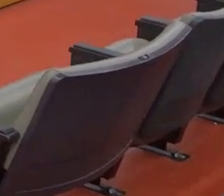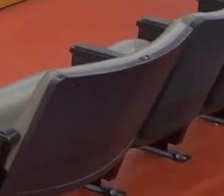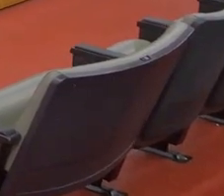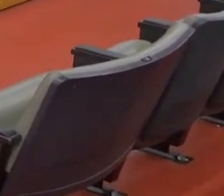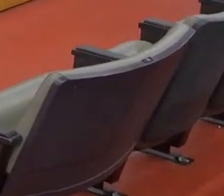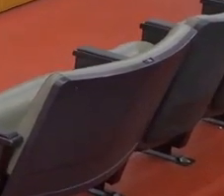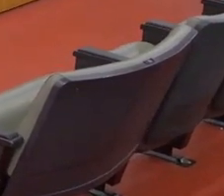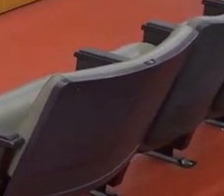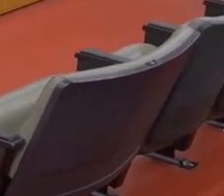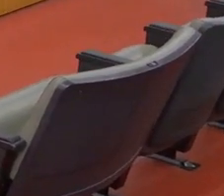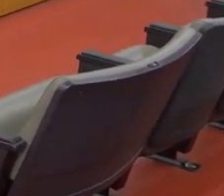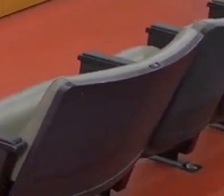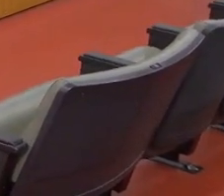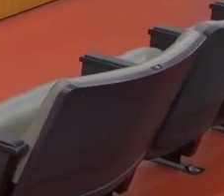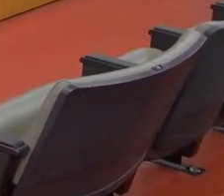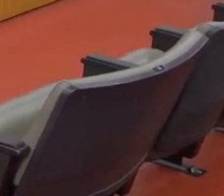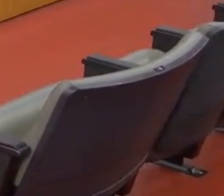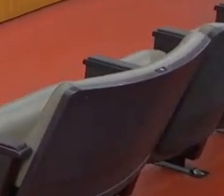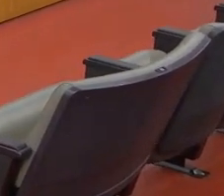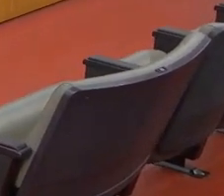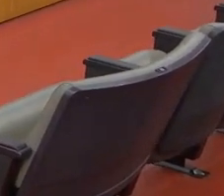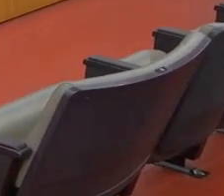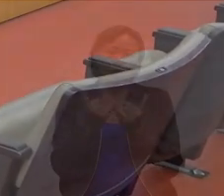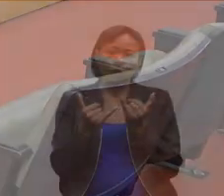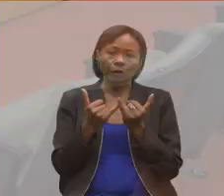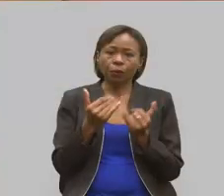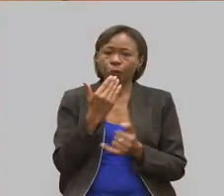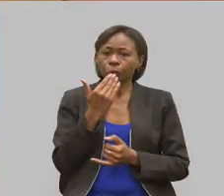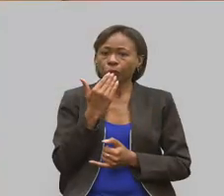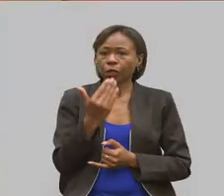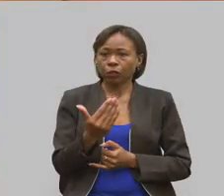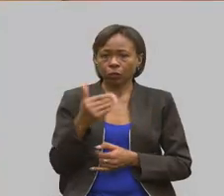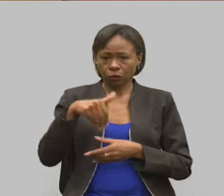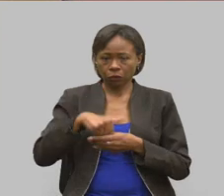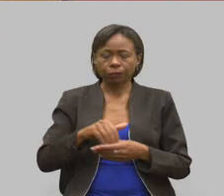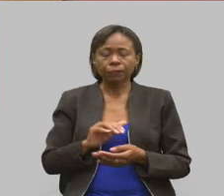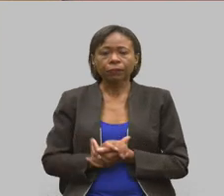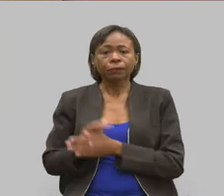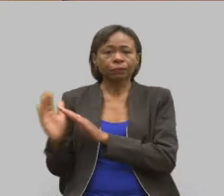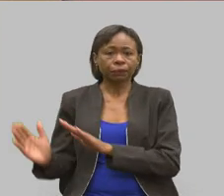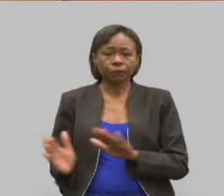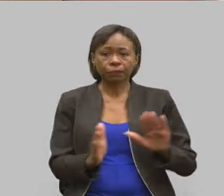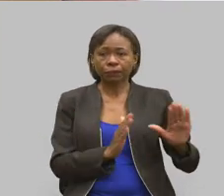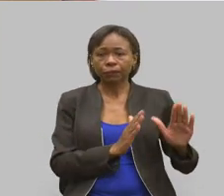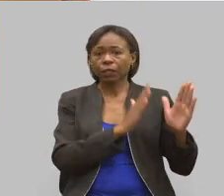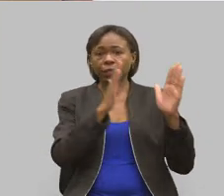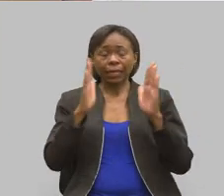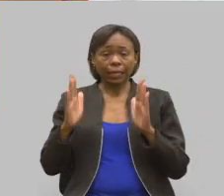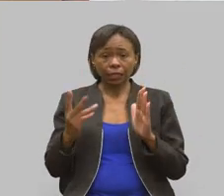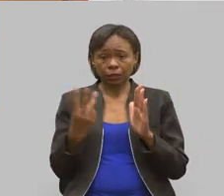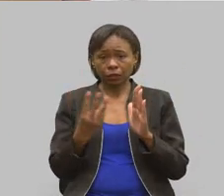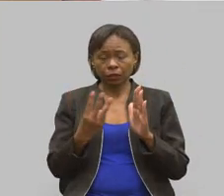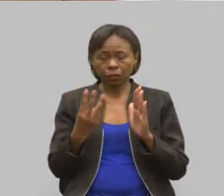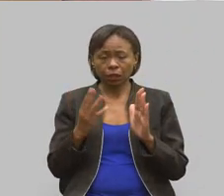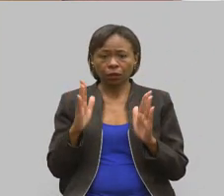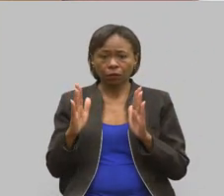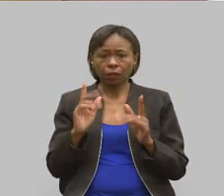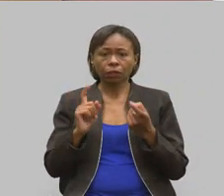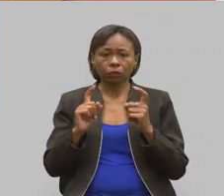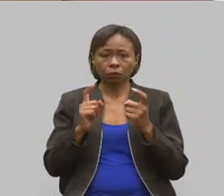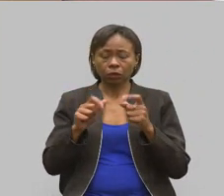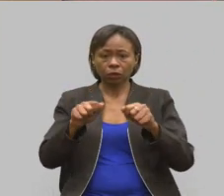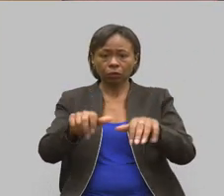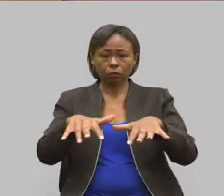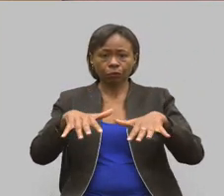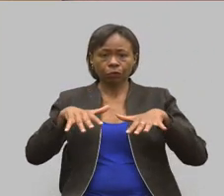pedido de votos passa-se à primeira fase da terceira parte da reunião que compreende a audiência pública esta